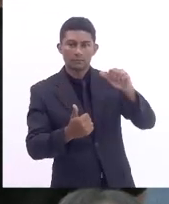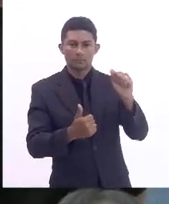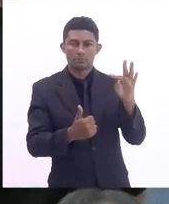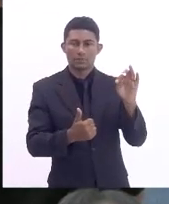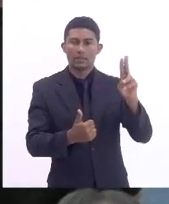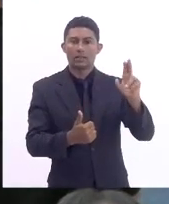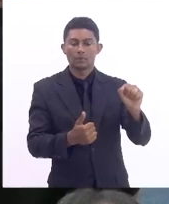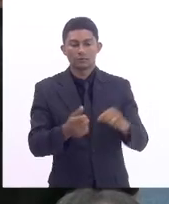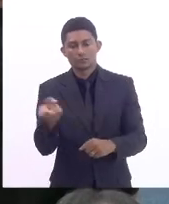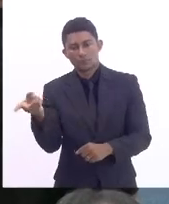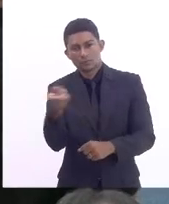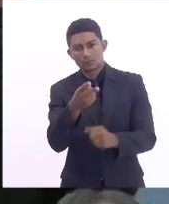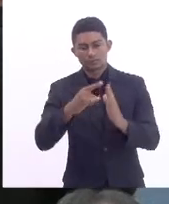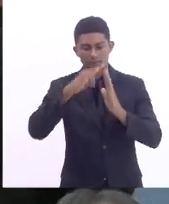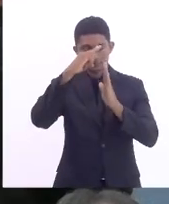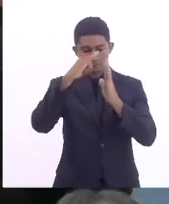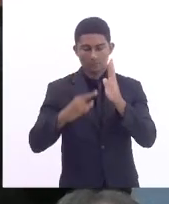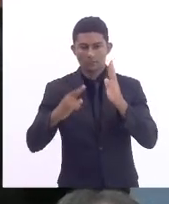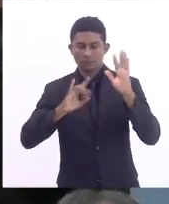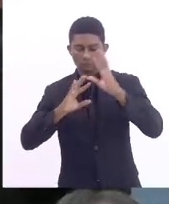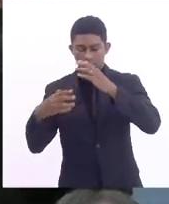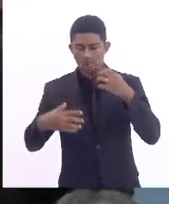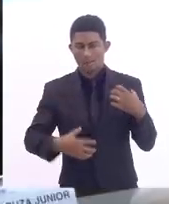para receber o termo de Posse